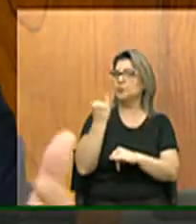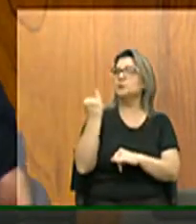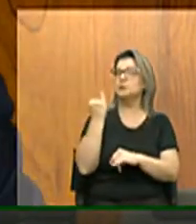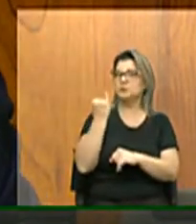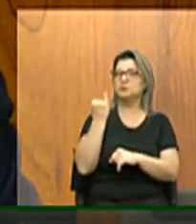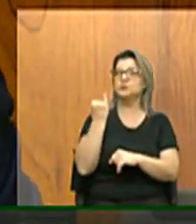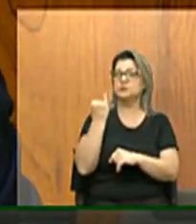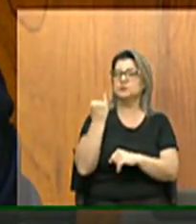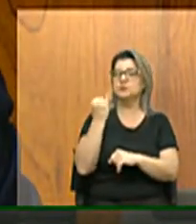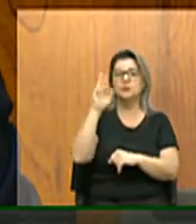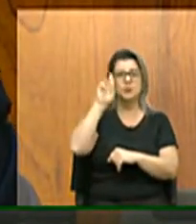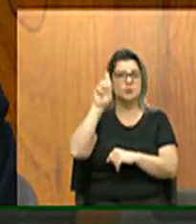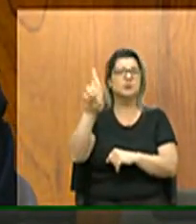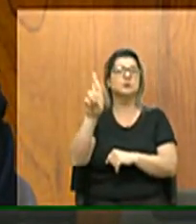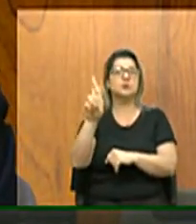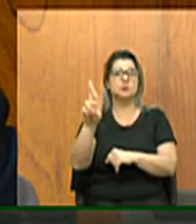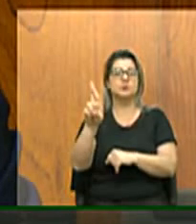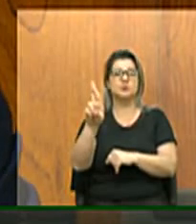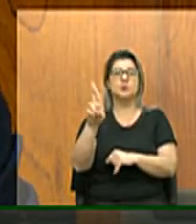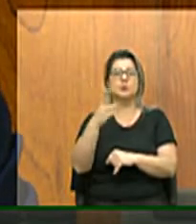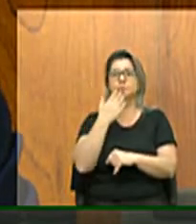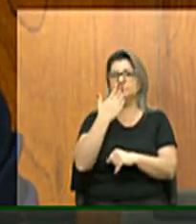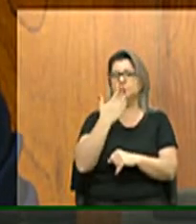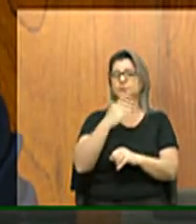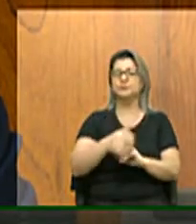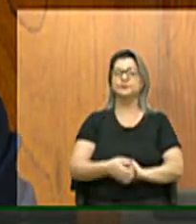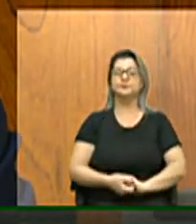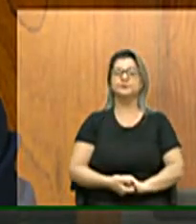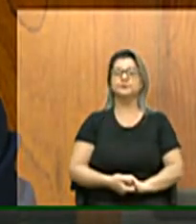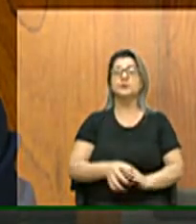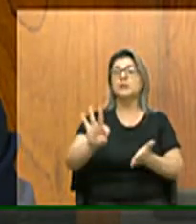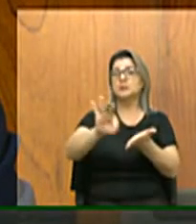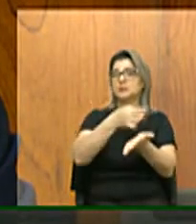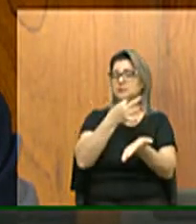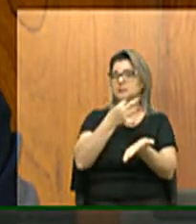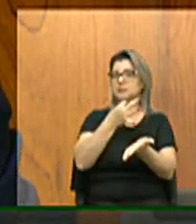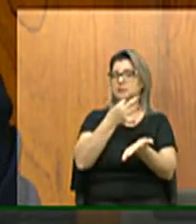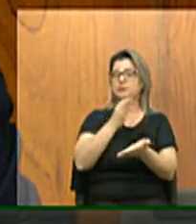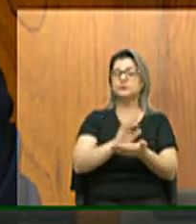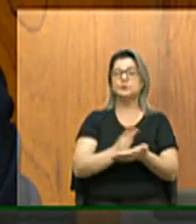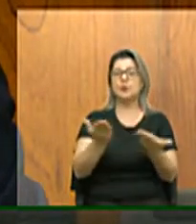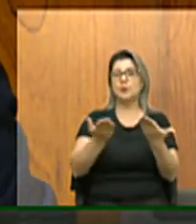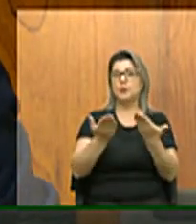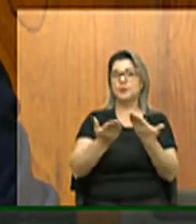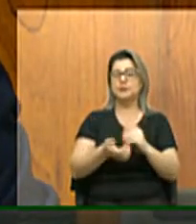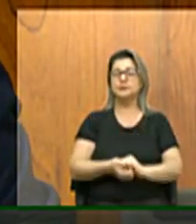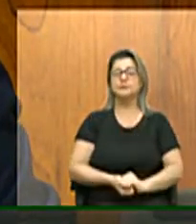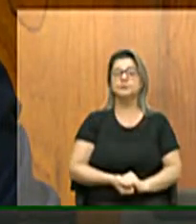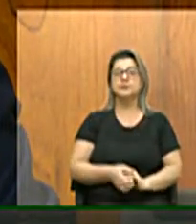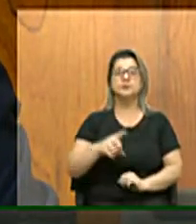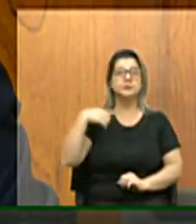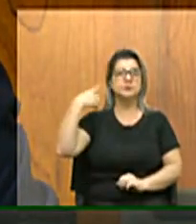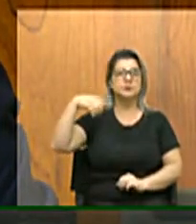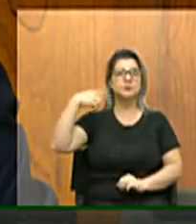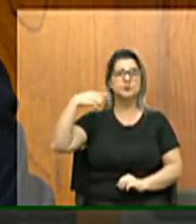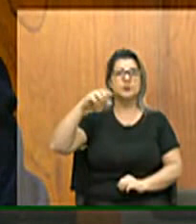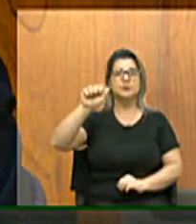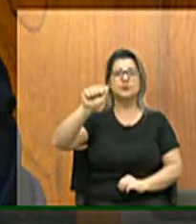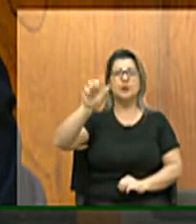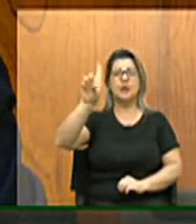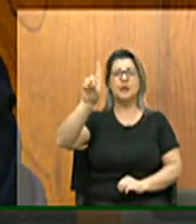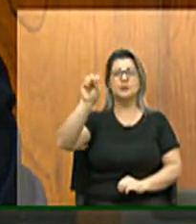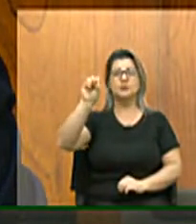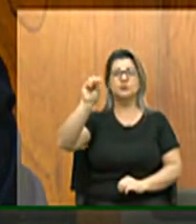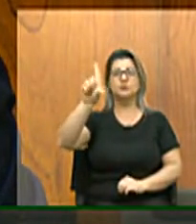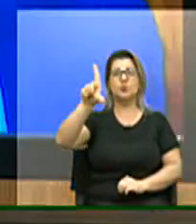Excelência também mencionou. Inscrito na sequência, deputado Adolfo. Questão